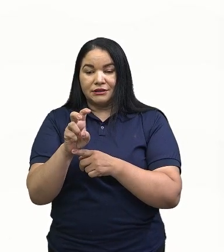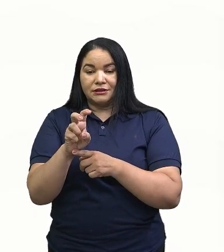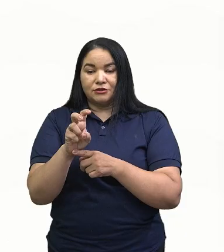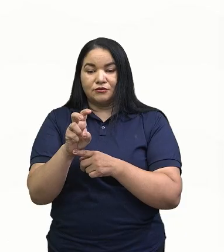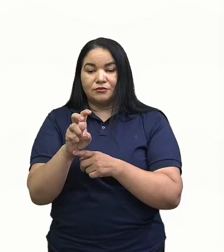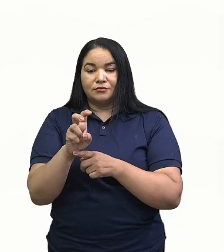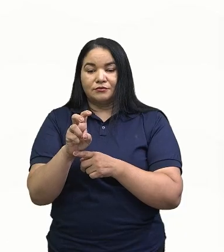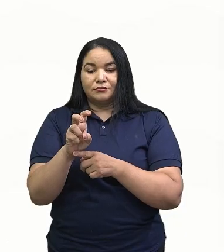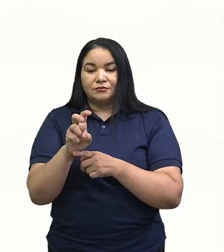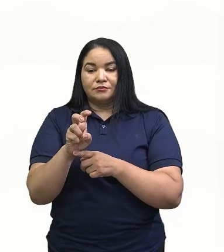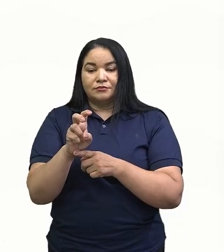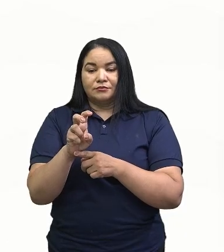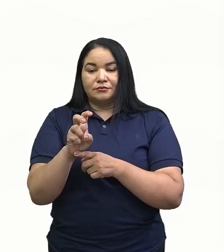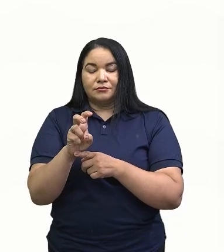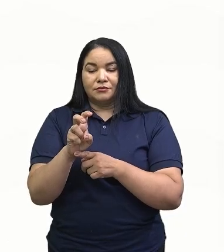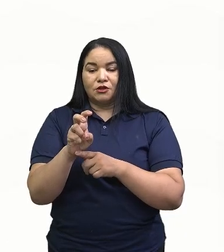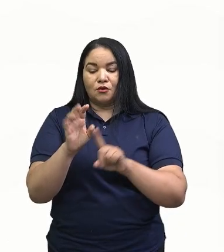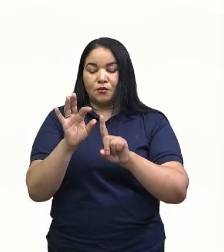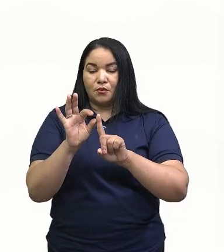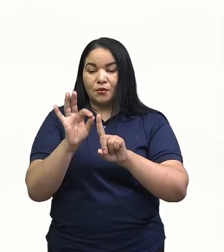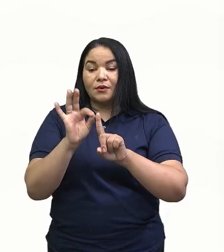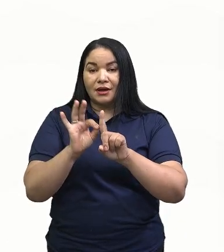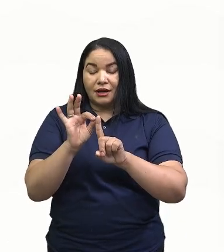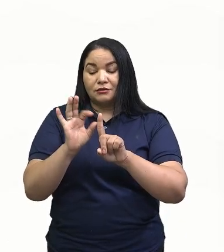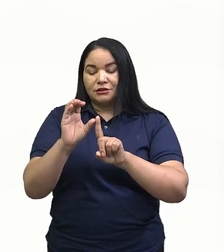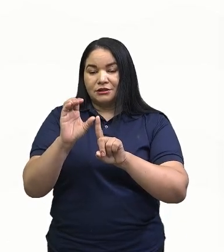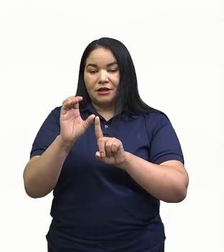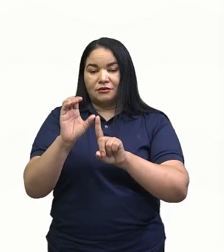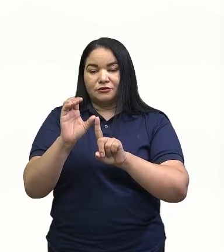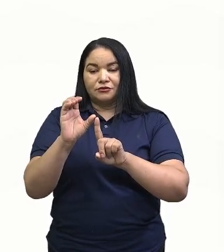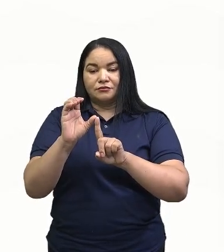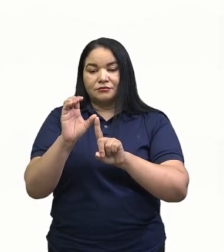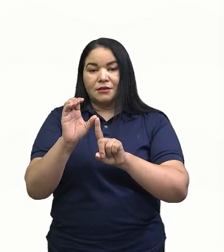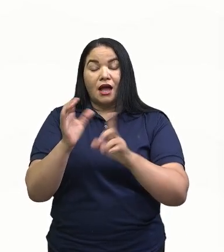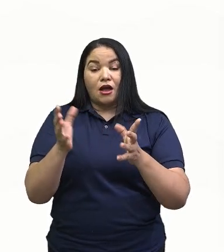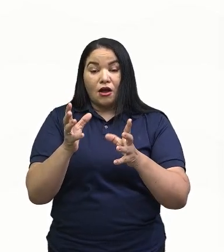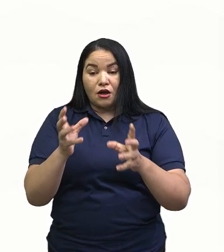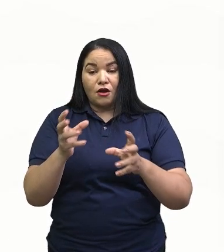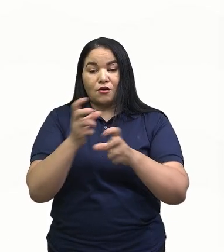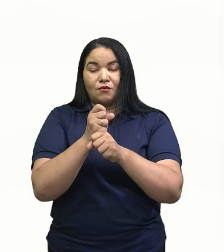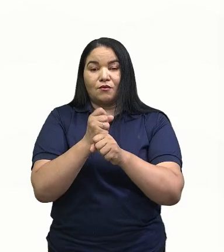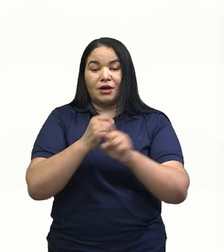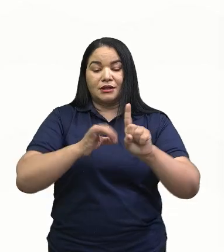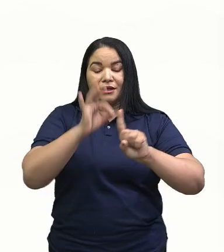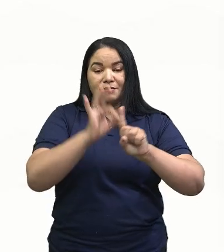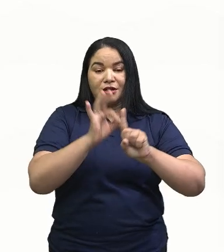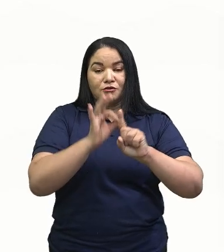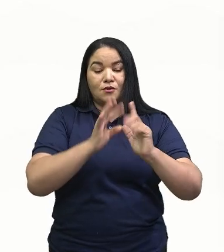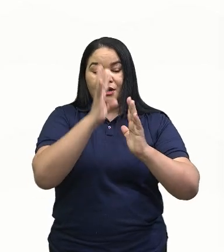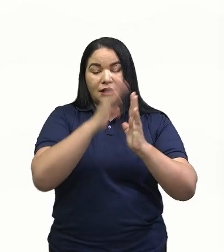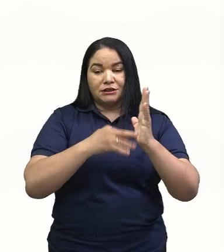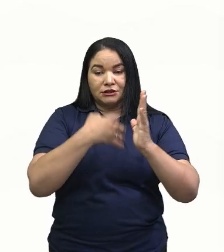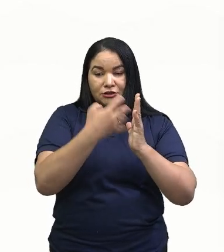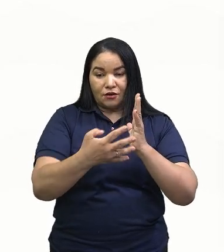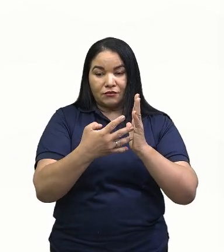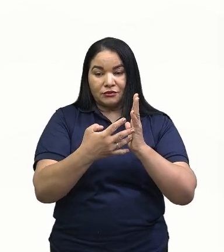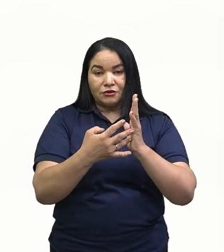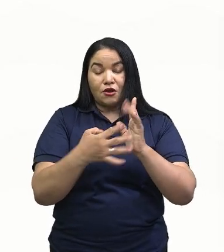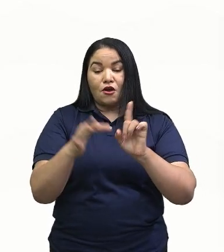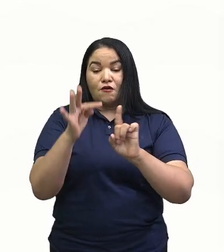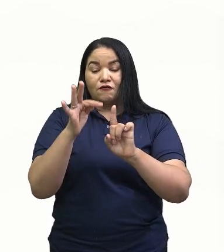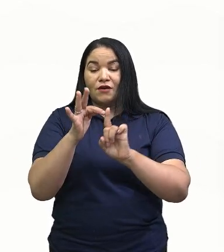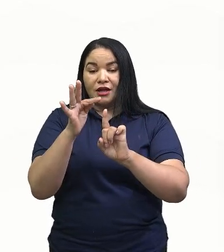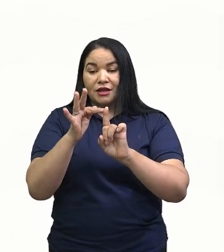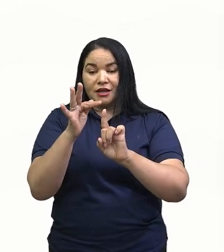45 graus Celsius. Calcule a temperatura nas escalas